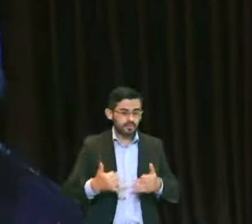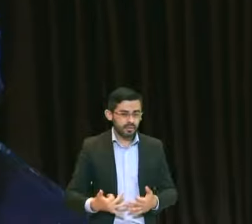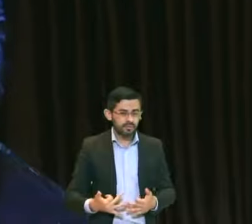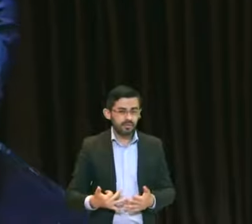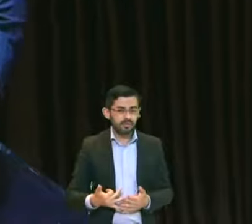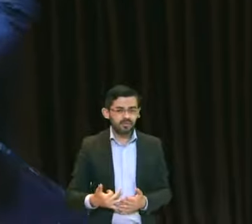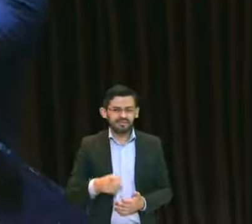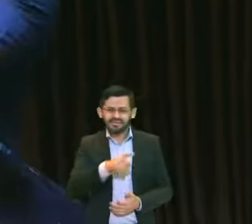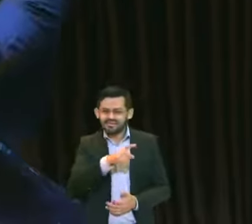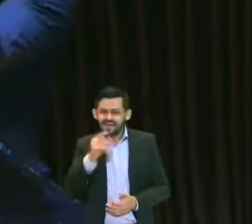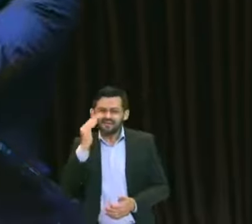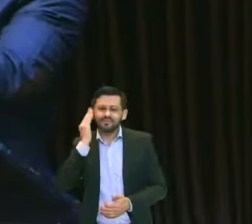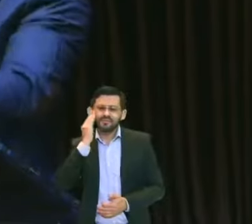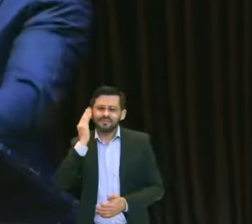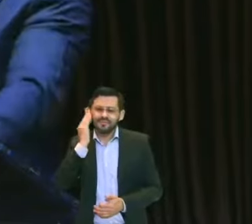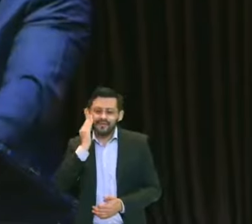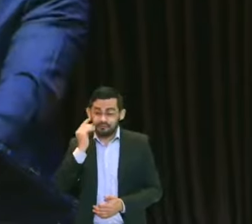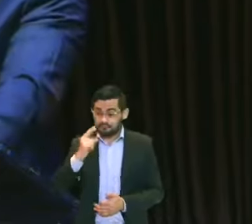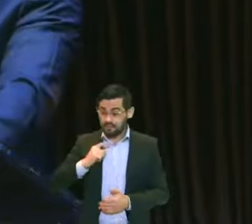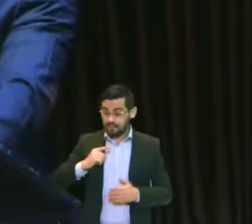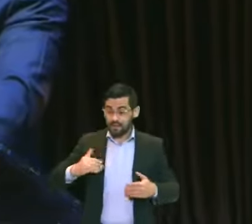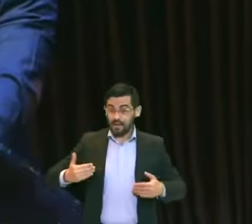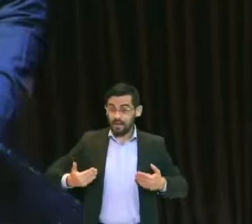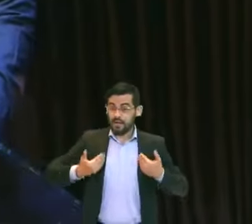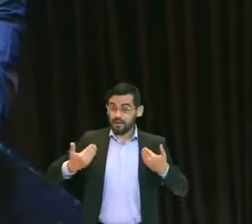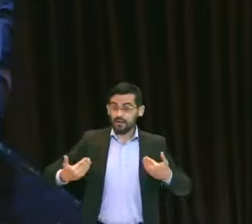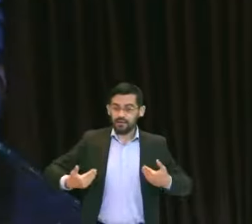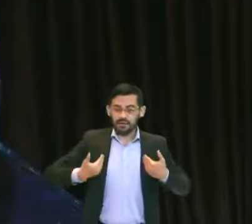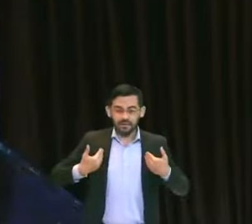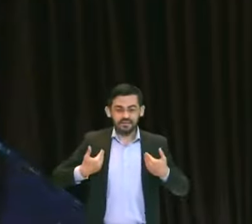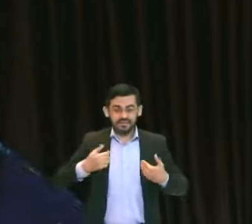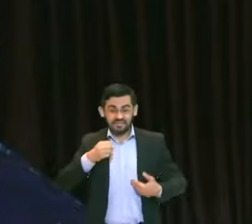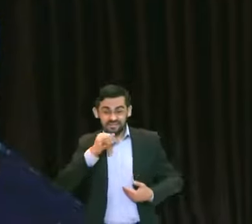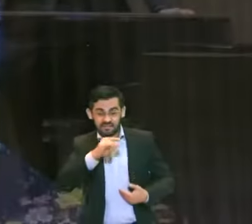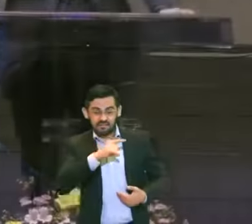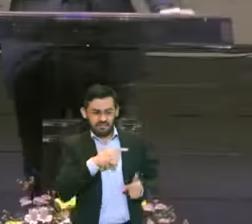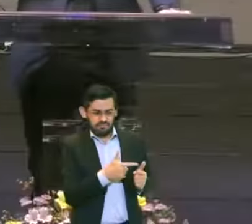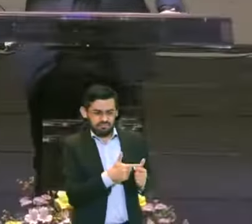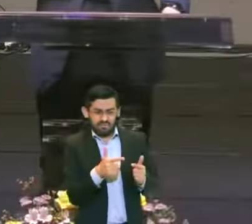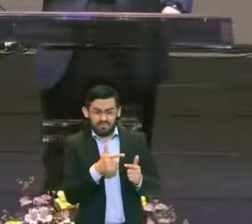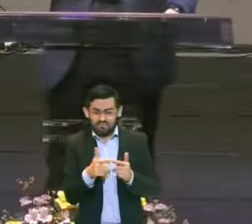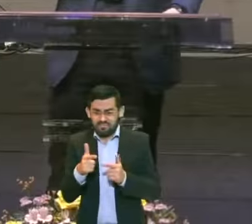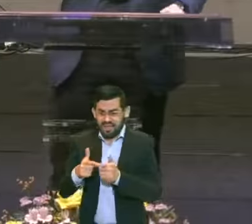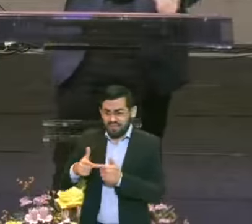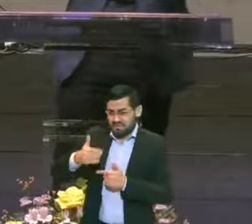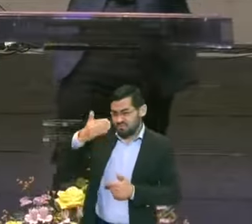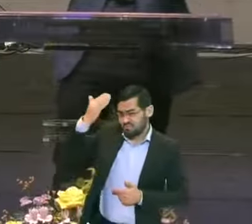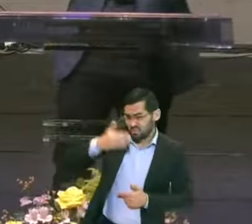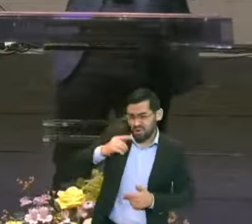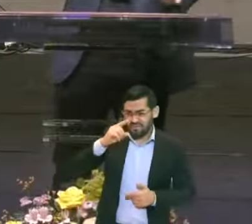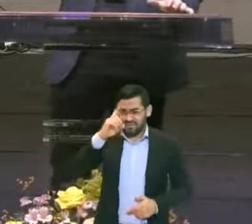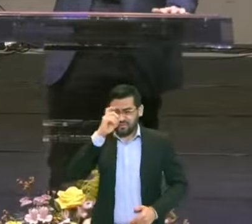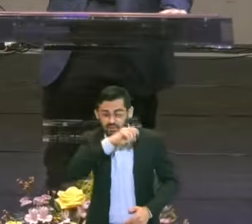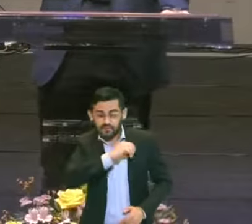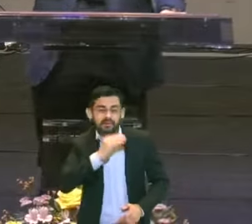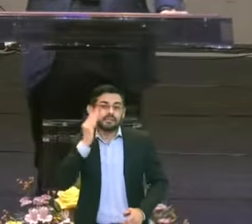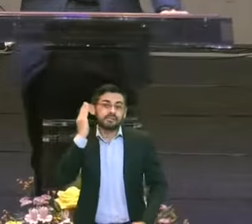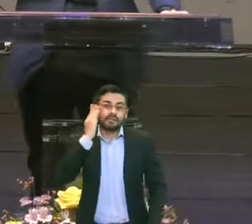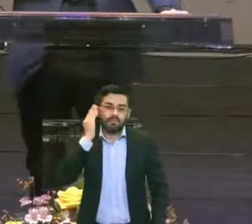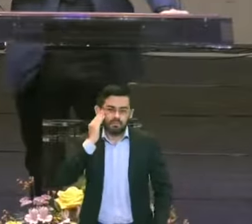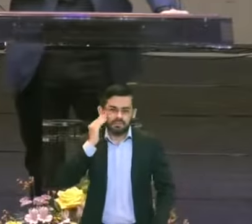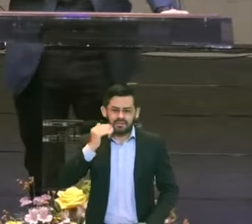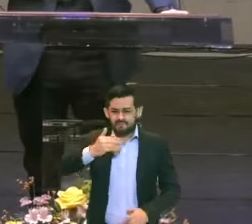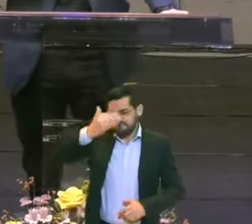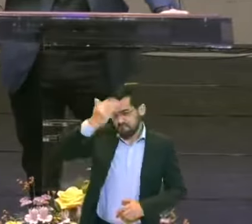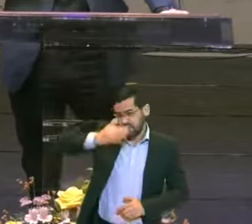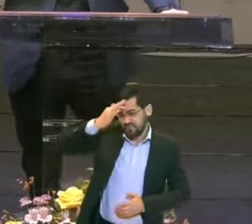tende por motivo de toda alegria o passardes por várias provações, sabendo que a provação da vossa